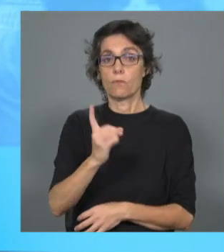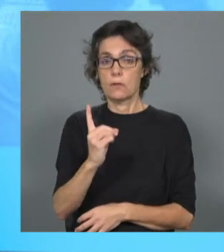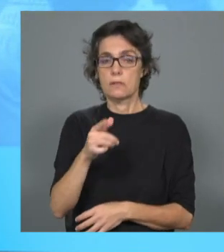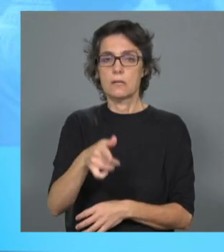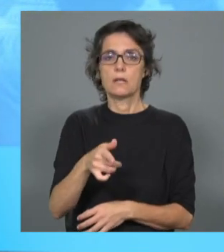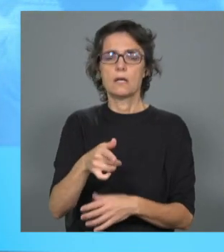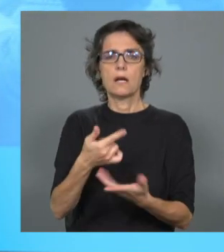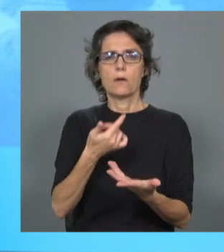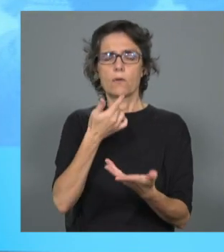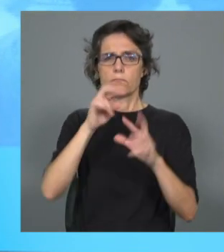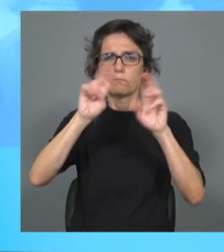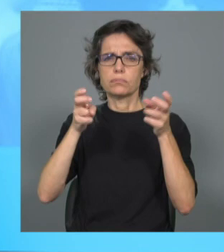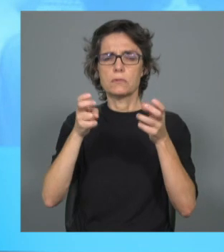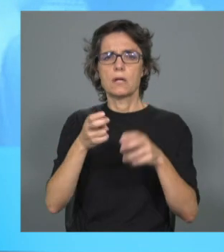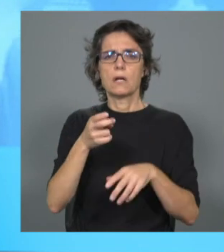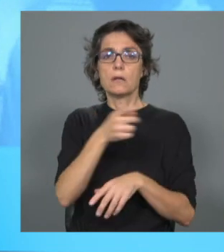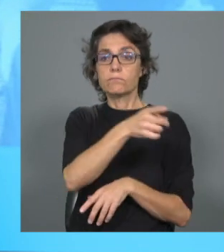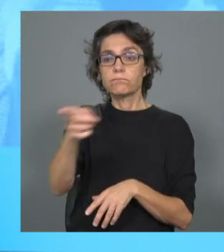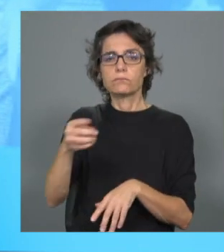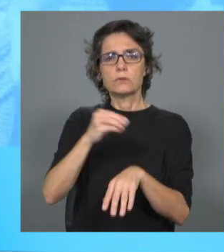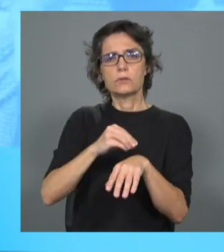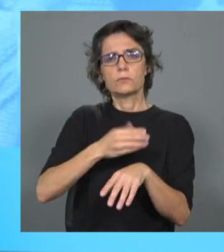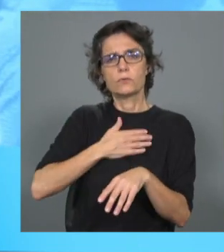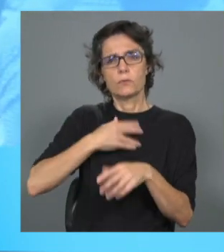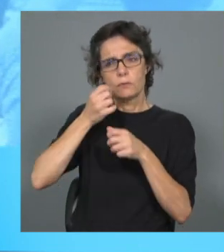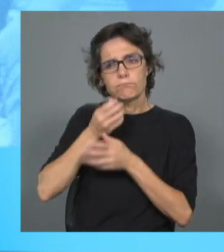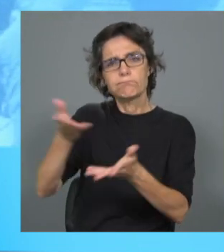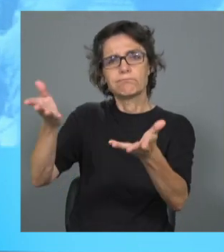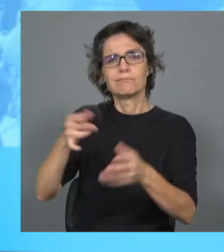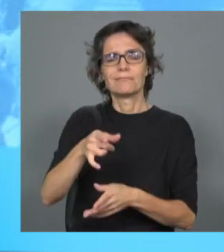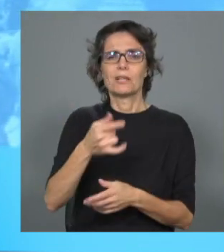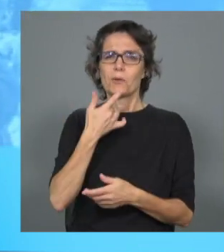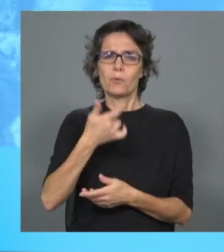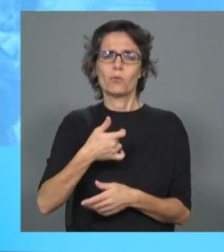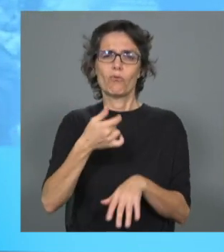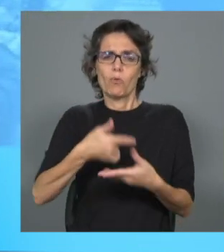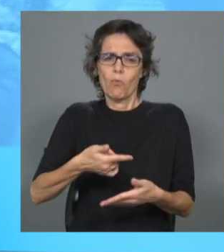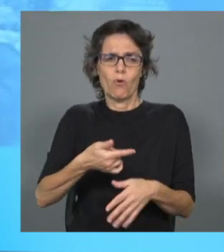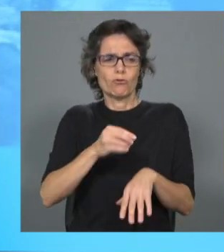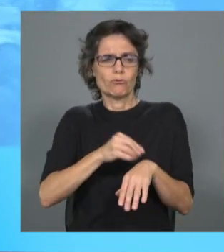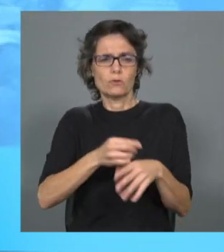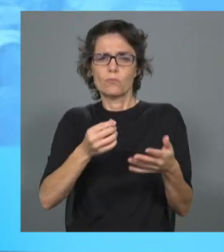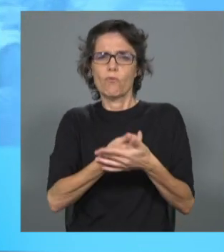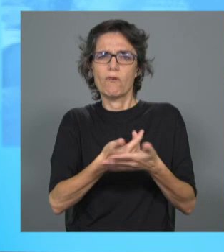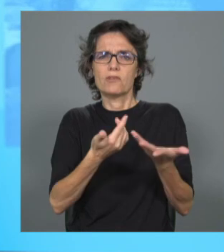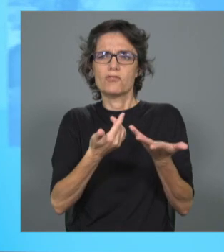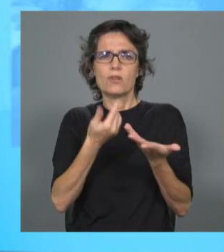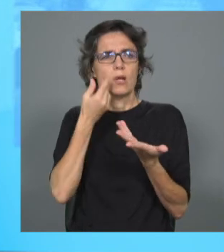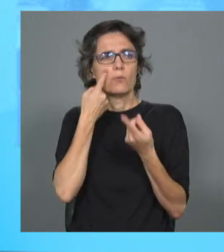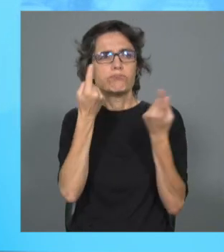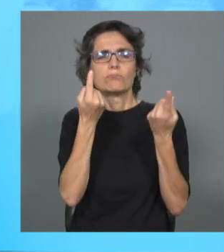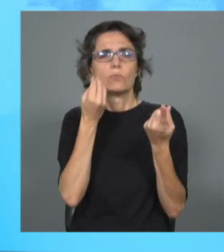minhas testemunhas é o tema proposto na mensagem do Papa. Como é que é ser hoje testemunha de Evangelho, a presença missionária